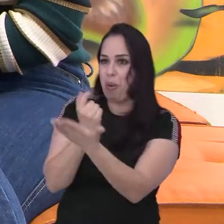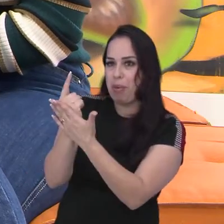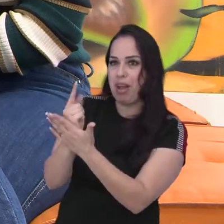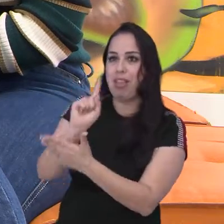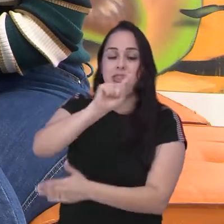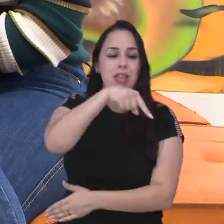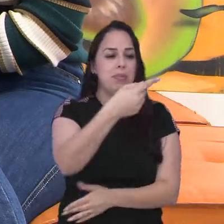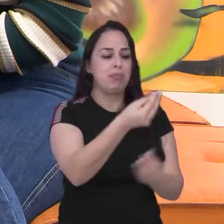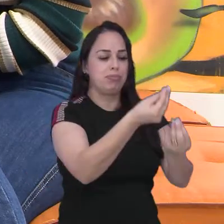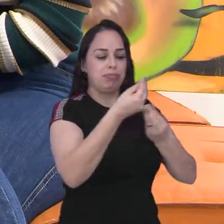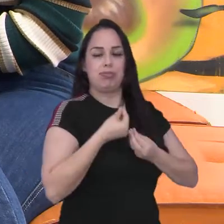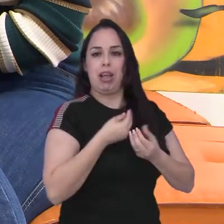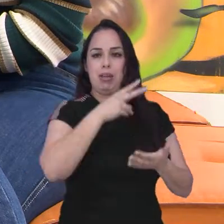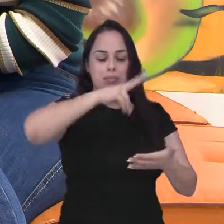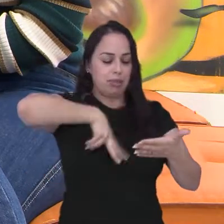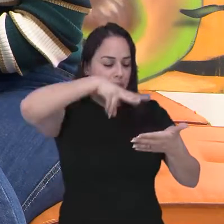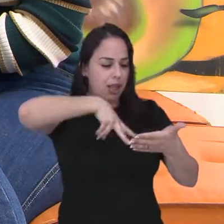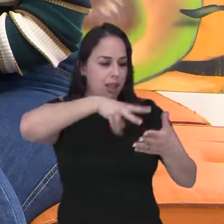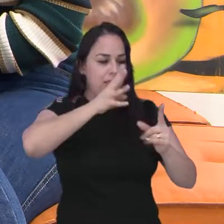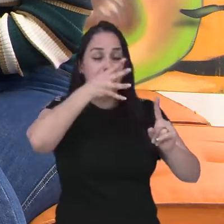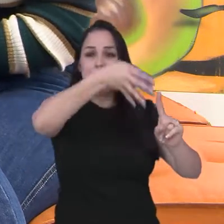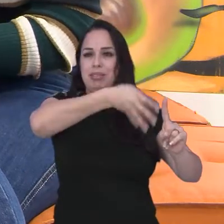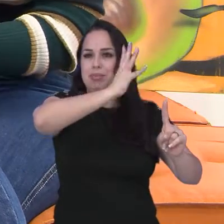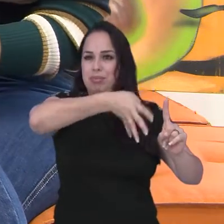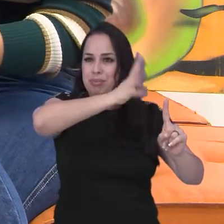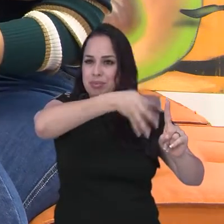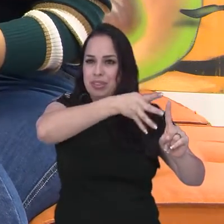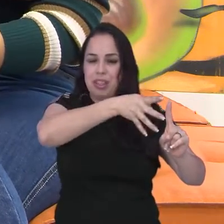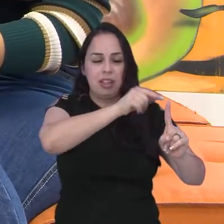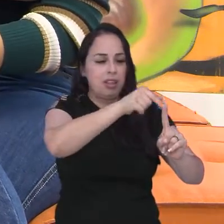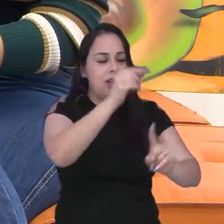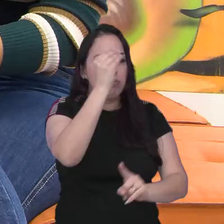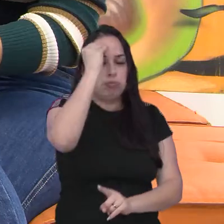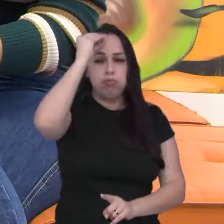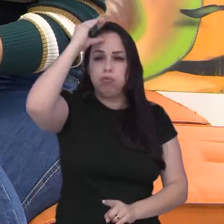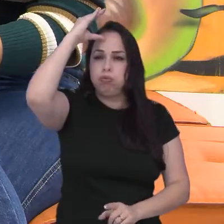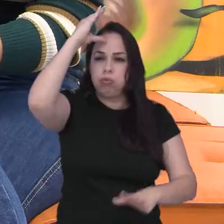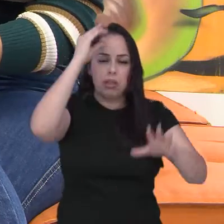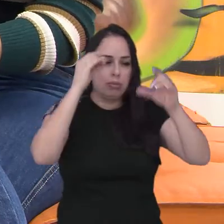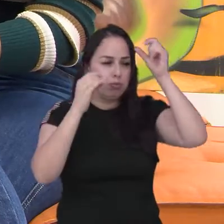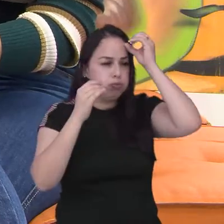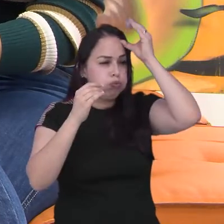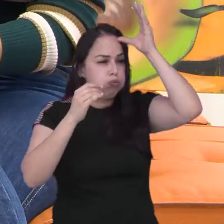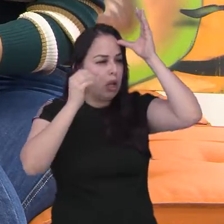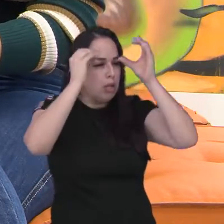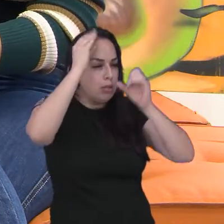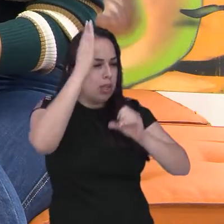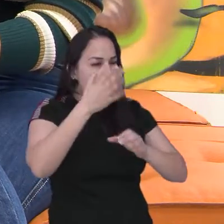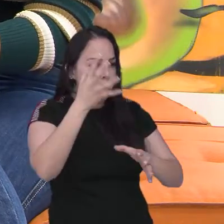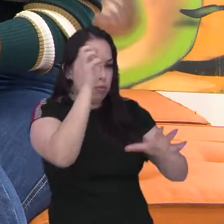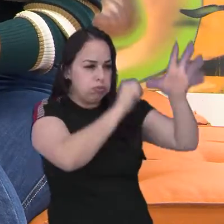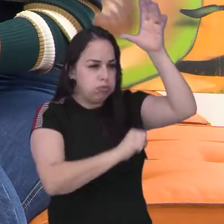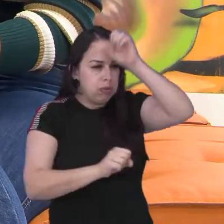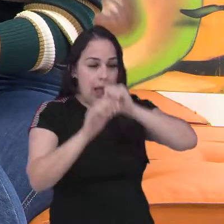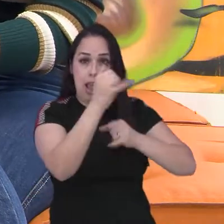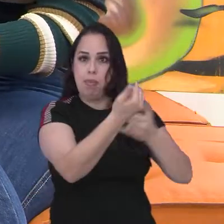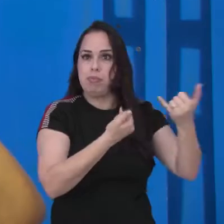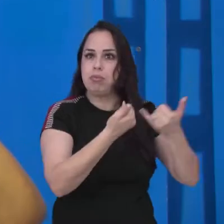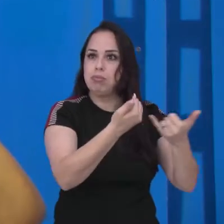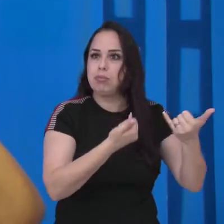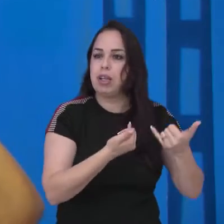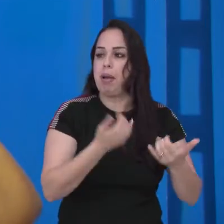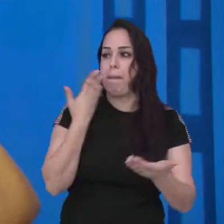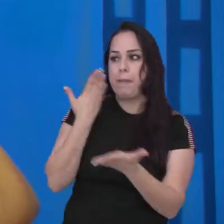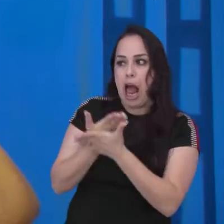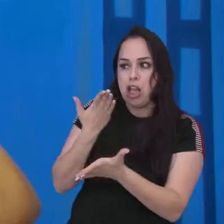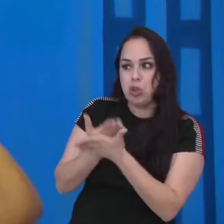ler. Então eu sempre tive ele como referência que vários conhecimentos que eu aprendi ali, pra você ter uma ideia, e ele dizia